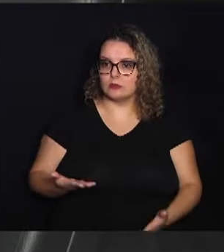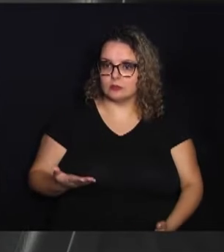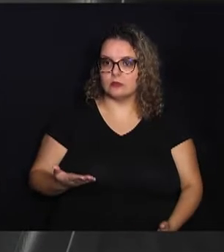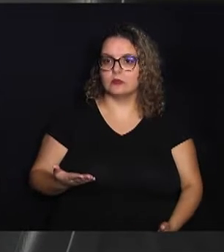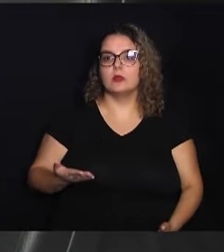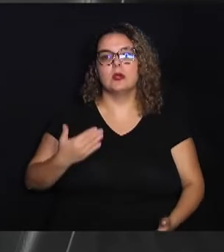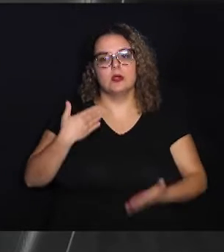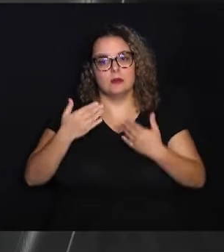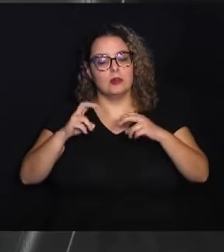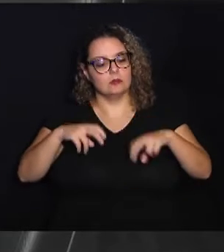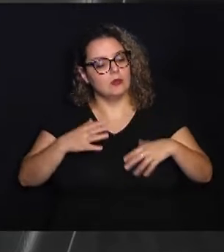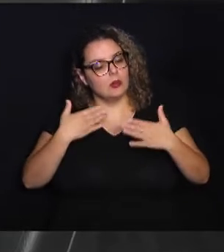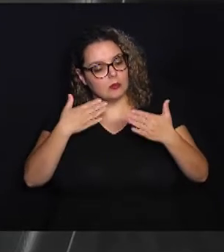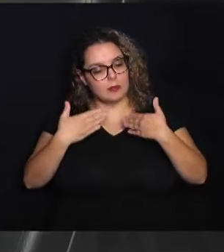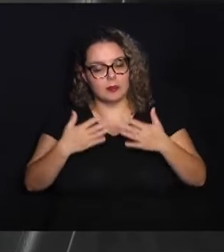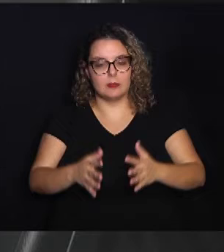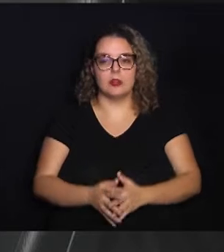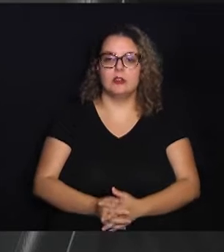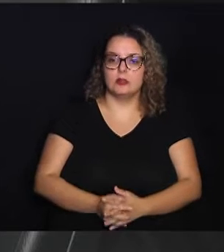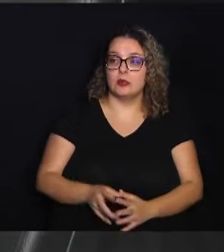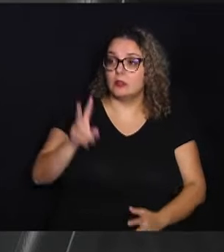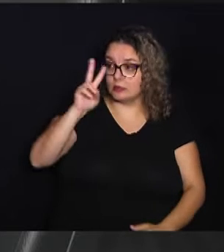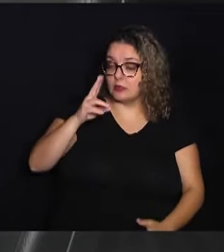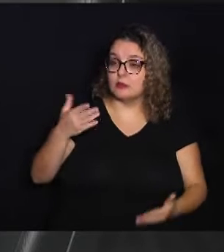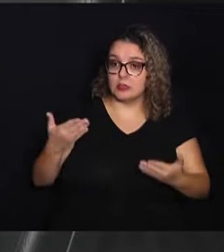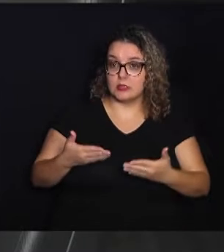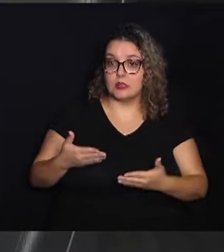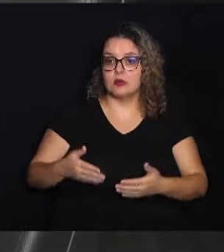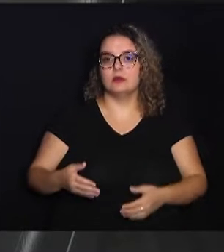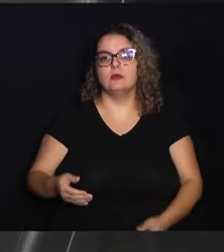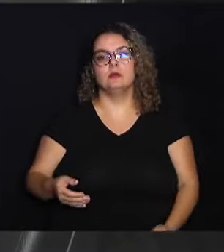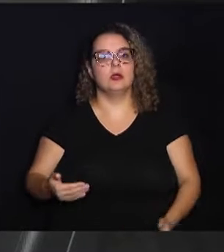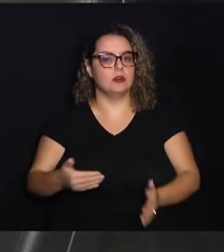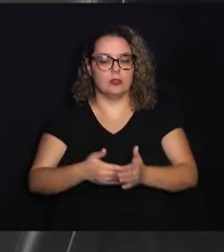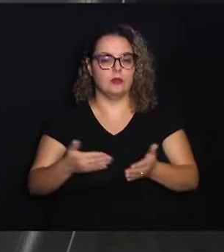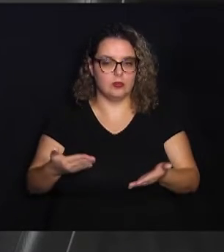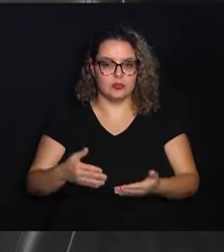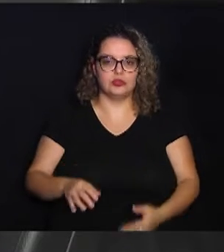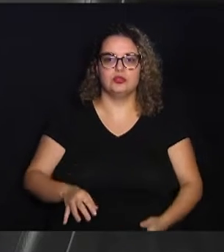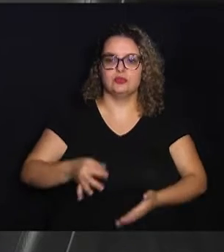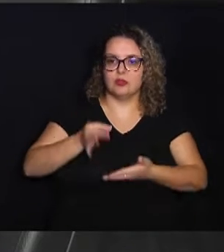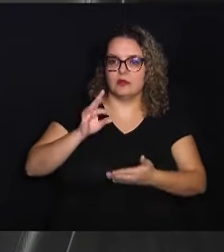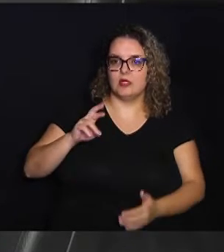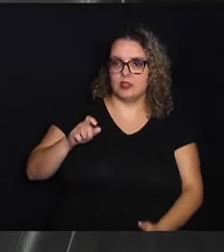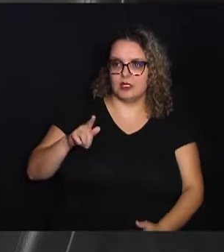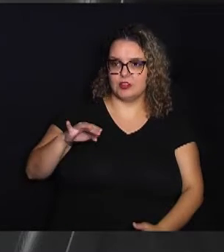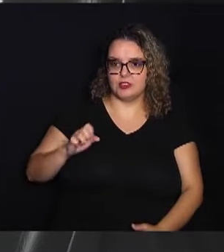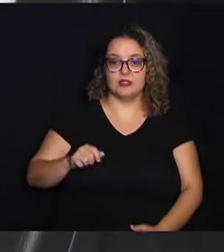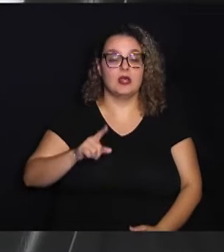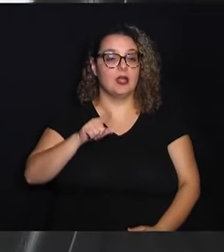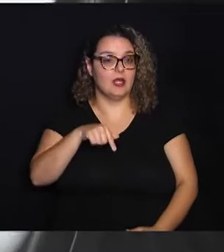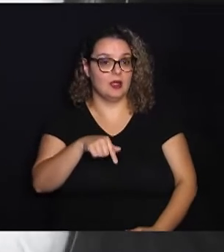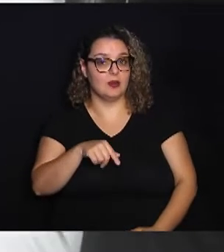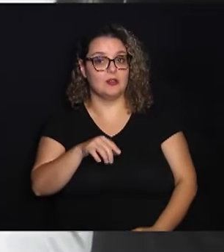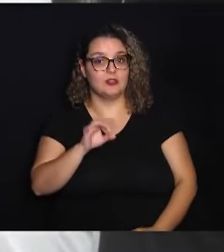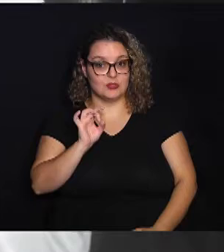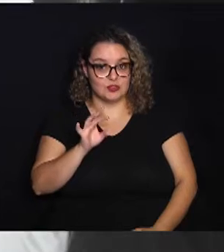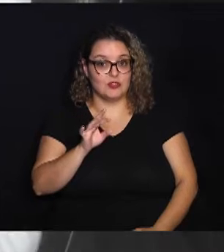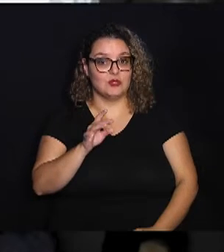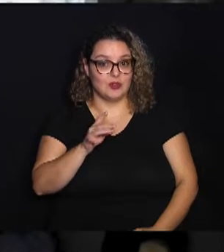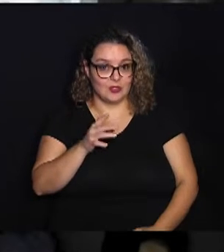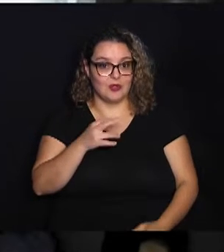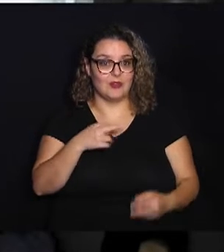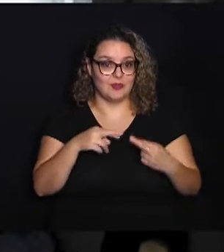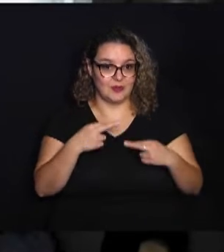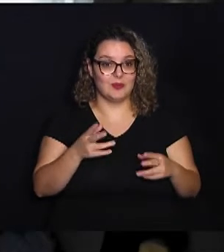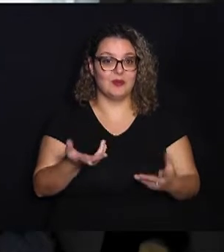E a gente sentou, conversou. Lembro até hoje no Café Regina, em janeiro de 2016, conversamos. O Café Regina, só vou fazer Sim, aqui pode